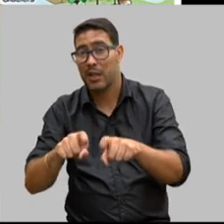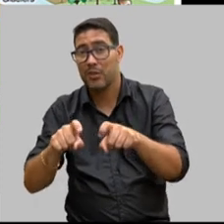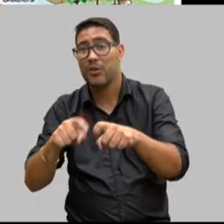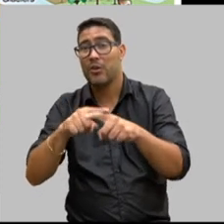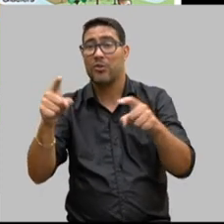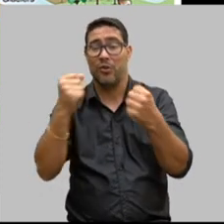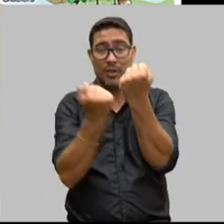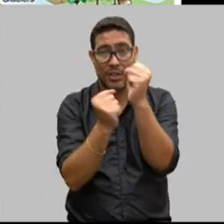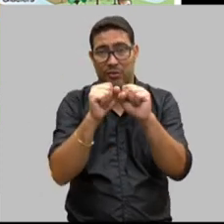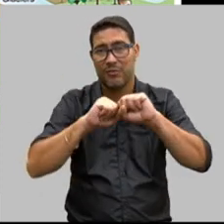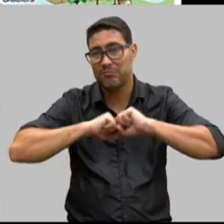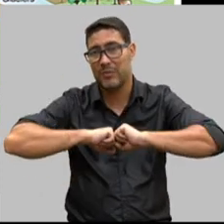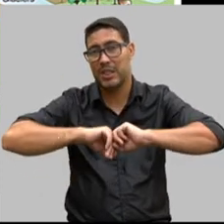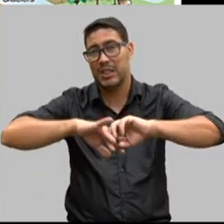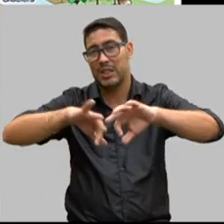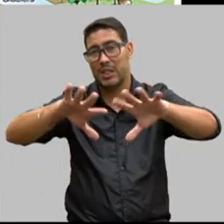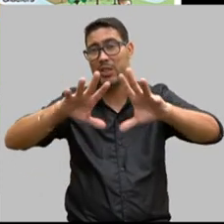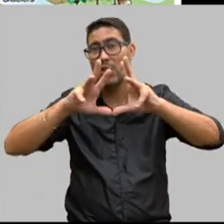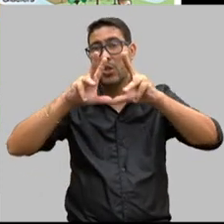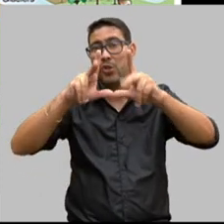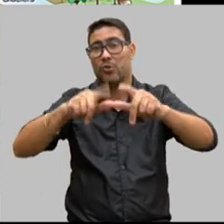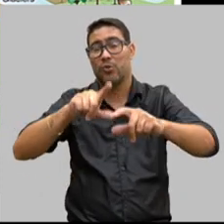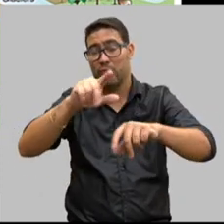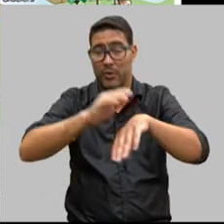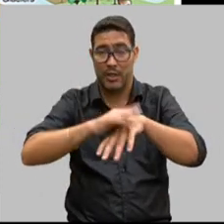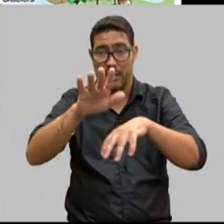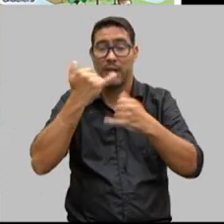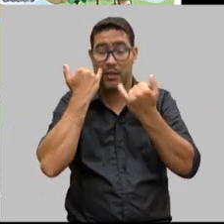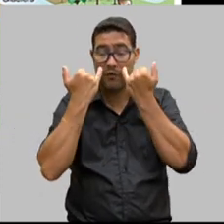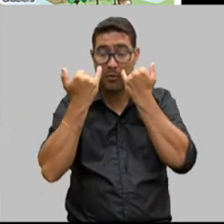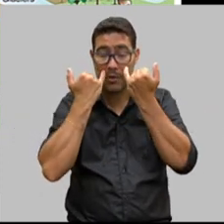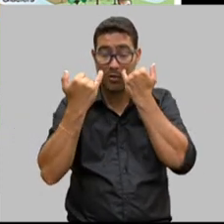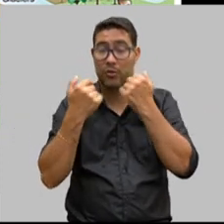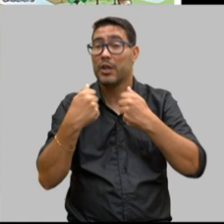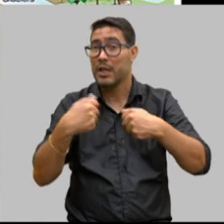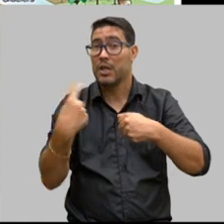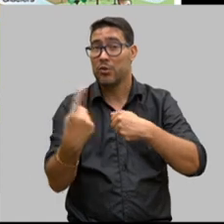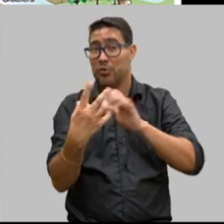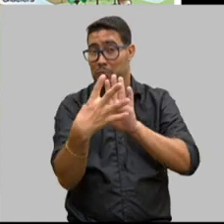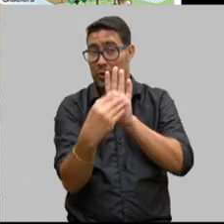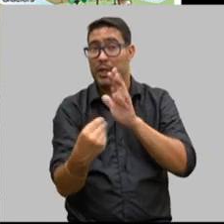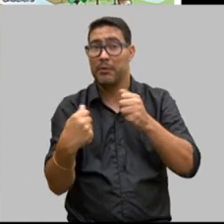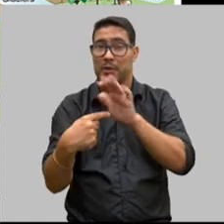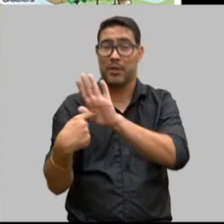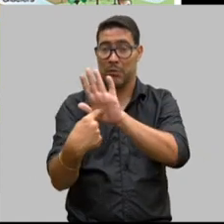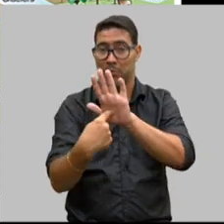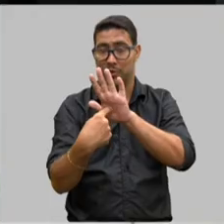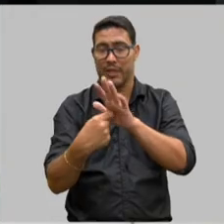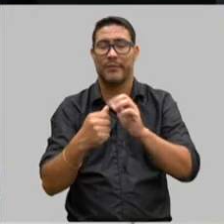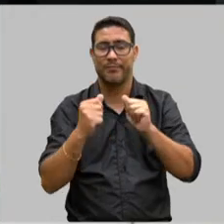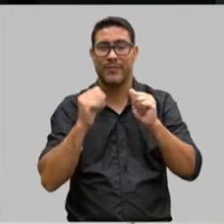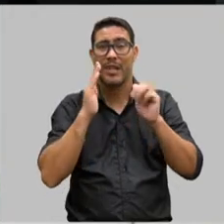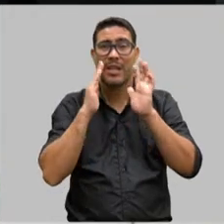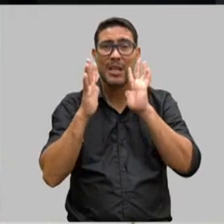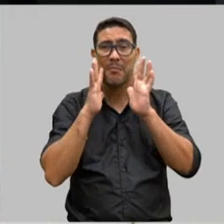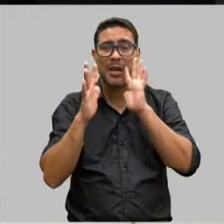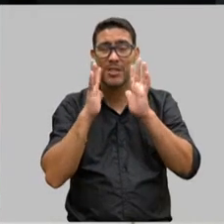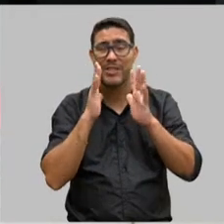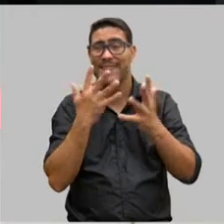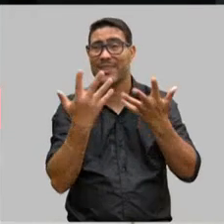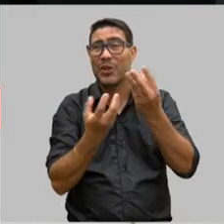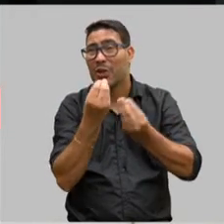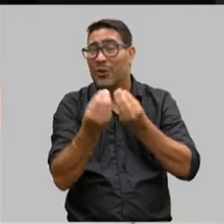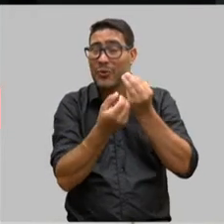essas informações, os modelos têm que representar. Imagina a complexidade da gente representar esses